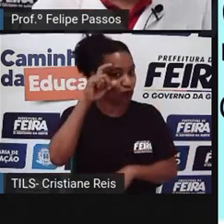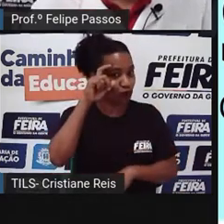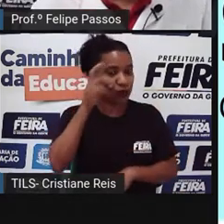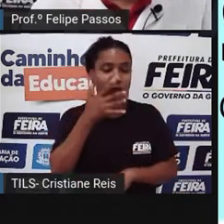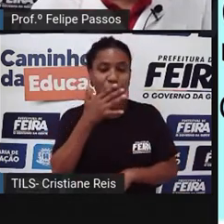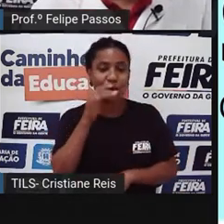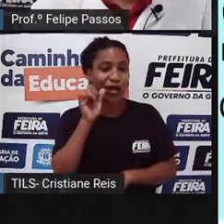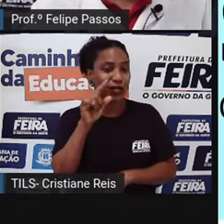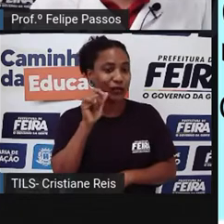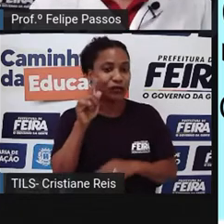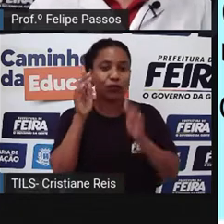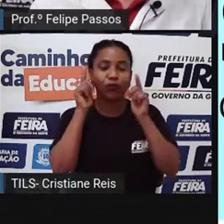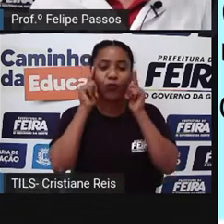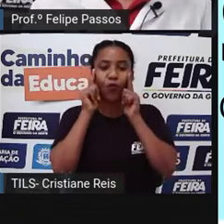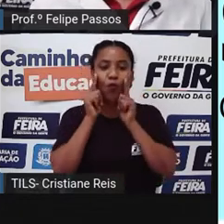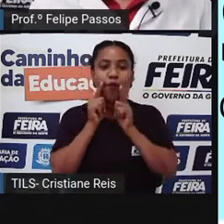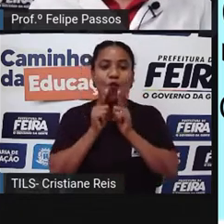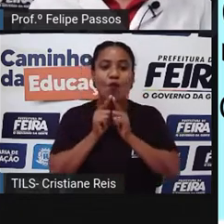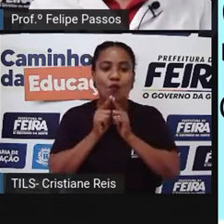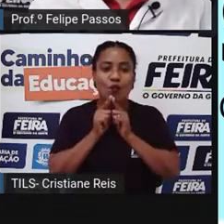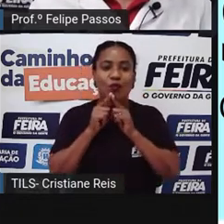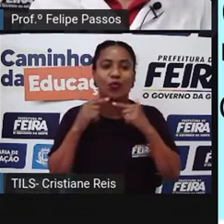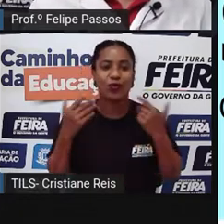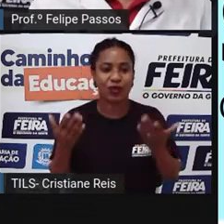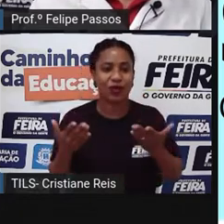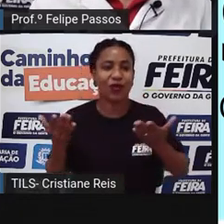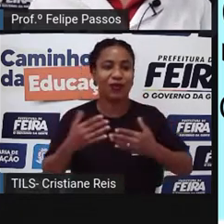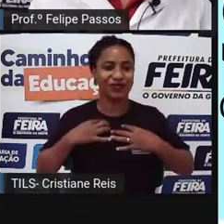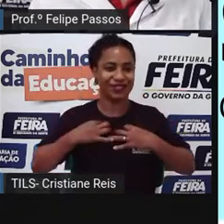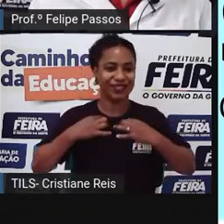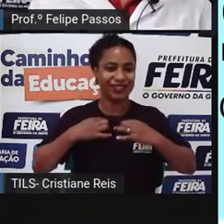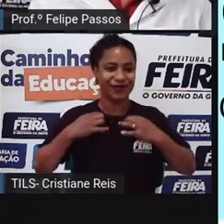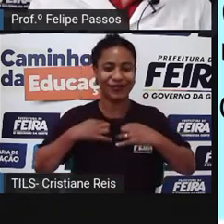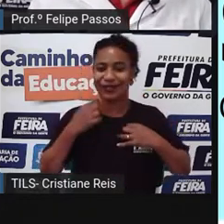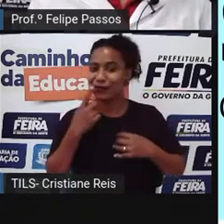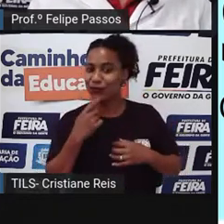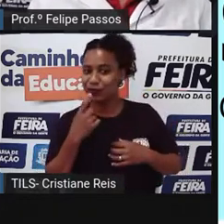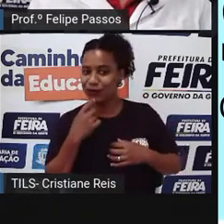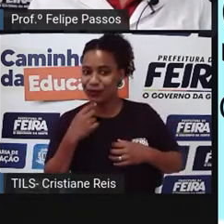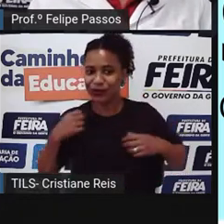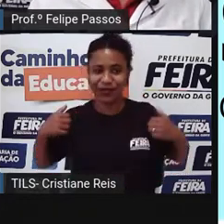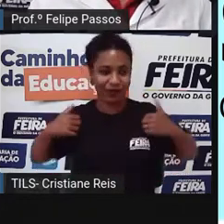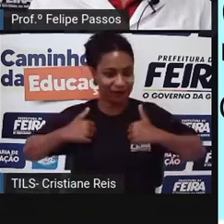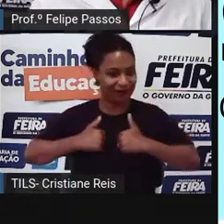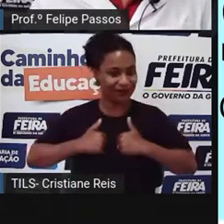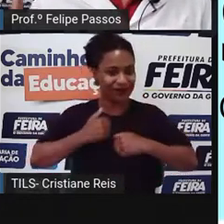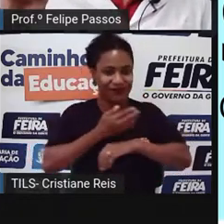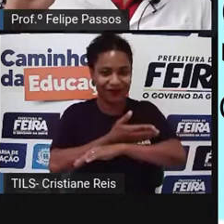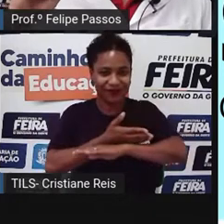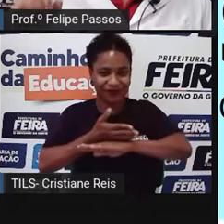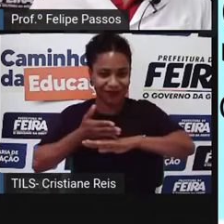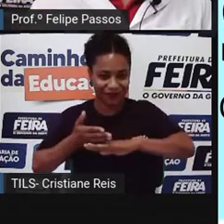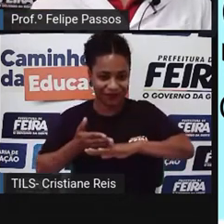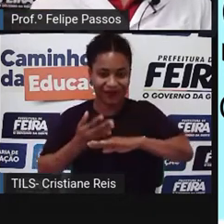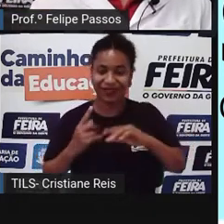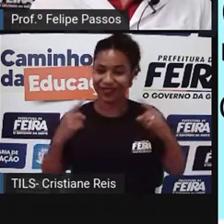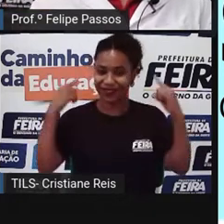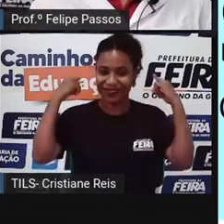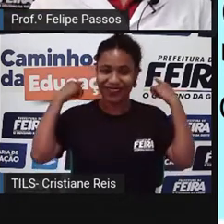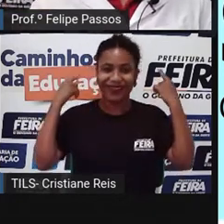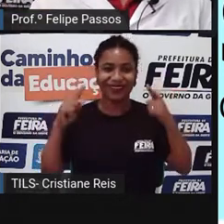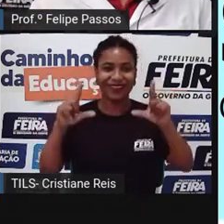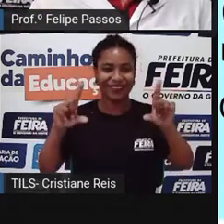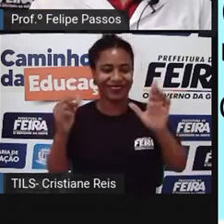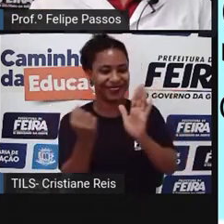barba. Hoje eu estou vestindo uma camisa vermelha e por cima dessa camisa um jaleco branco. Atrás de mim aqui tem um painel